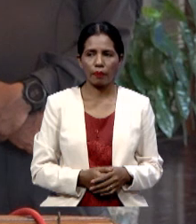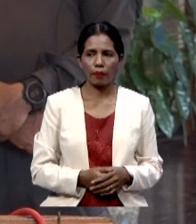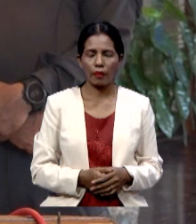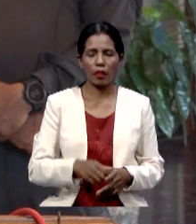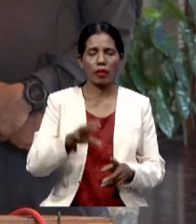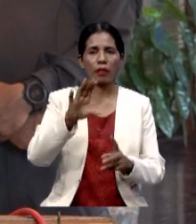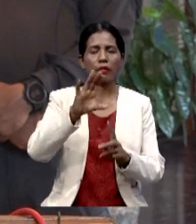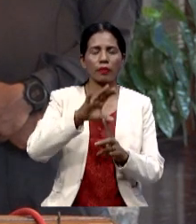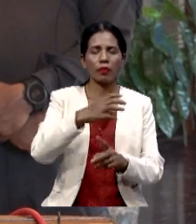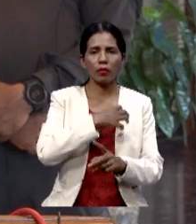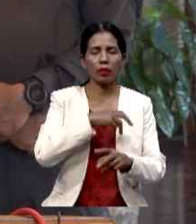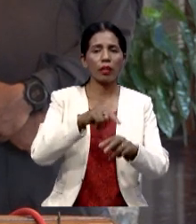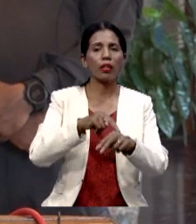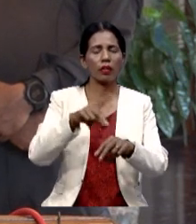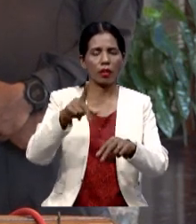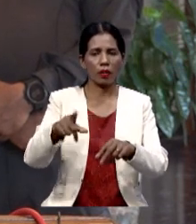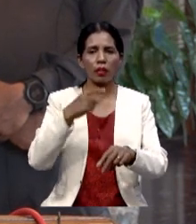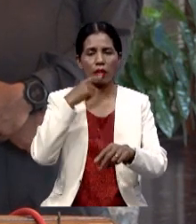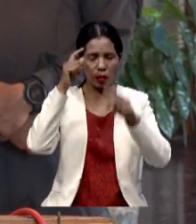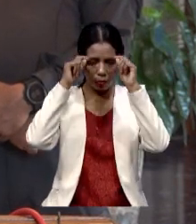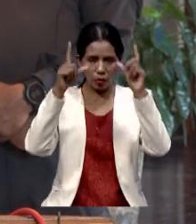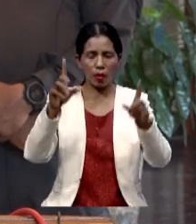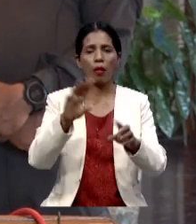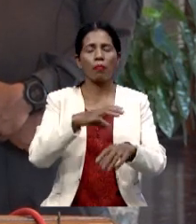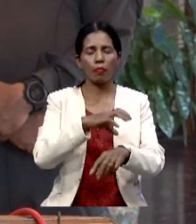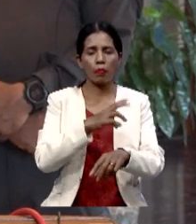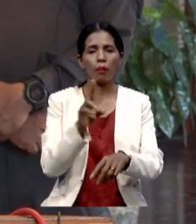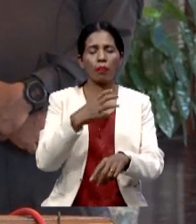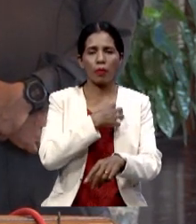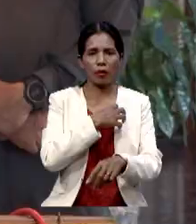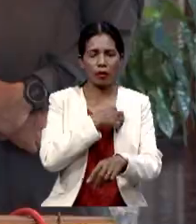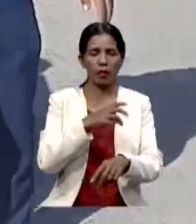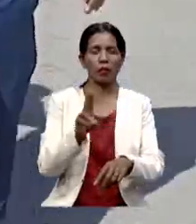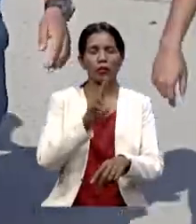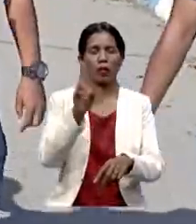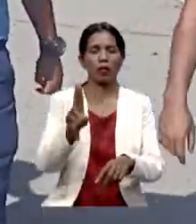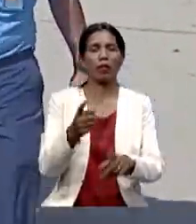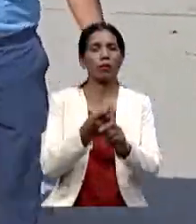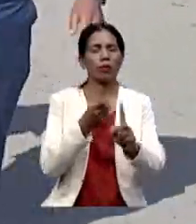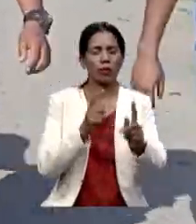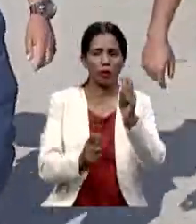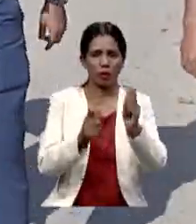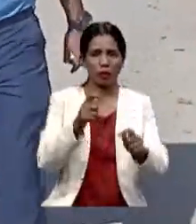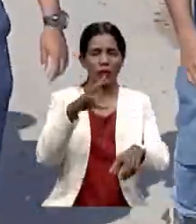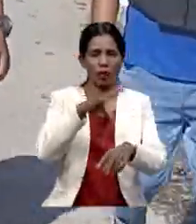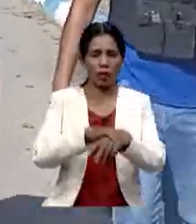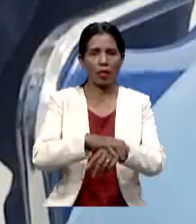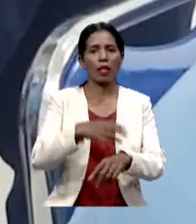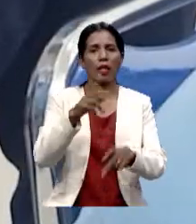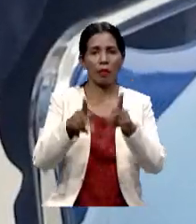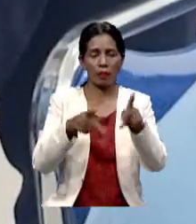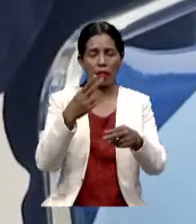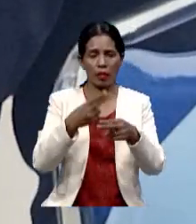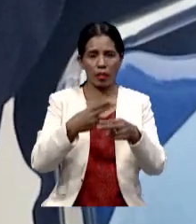Comandante Geral Polícia Nacional Timor-Leste ATT, Polícia Executa det mandado Rossi Tribunal, onde captura suspeito HSM,